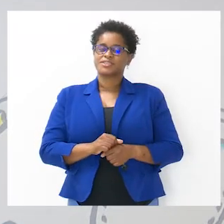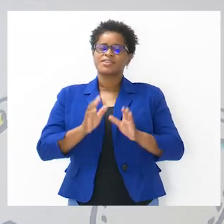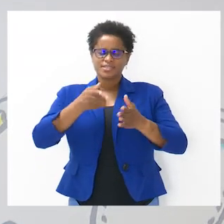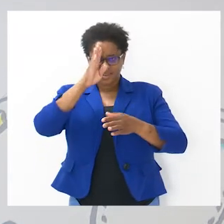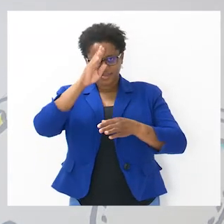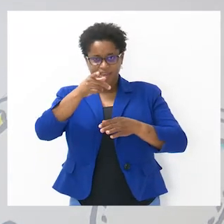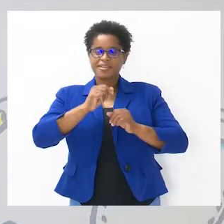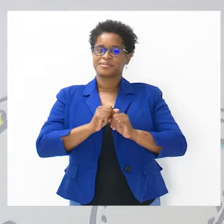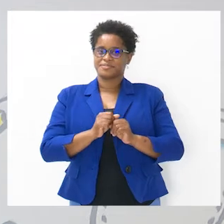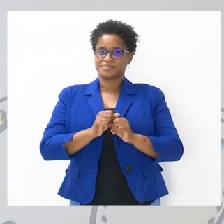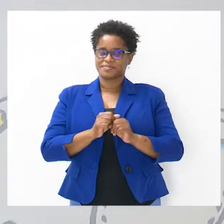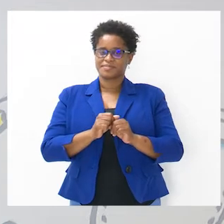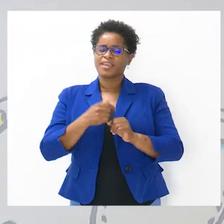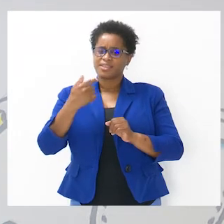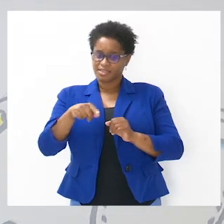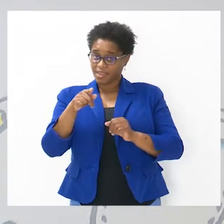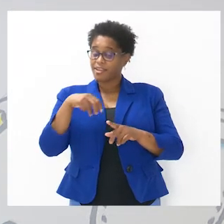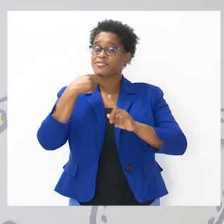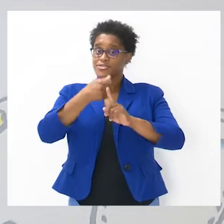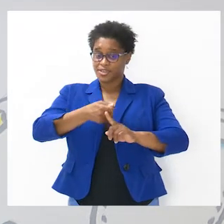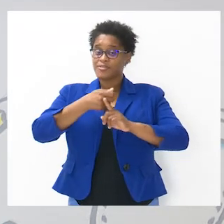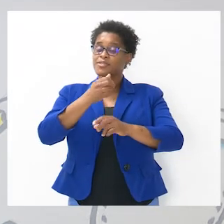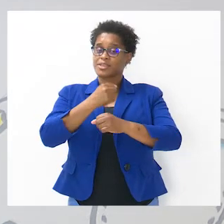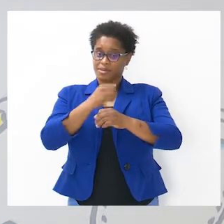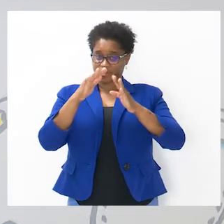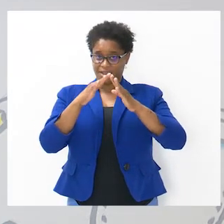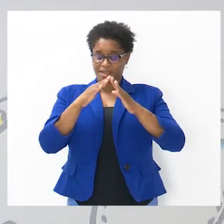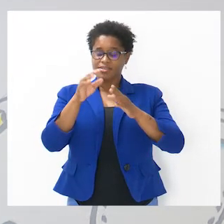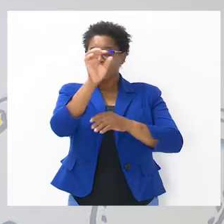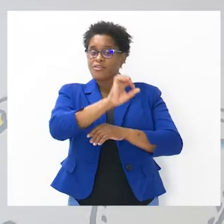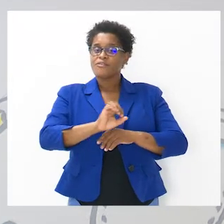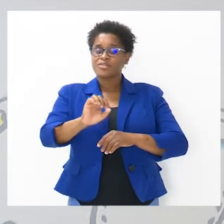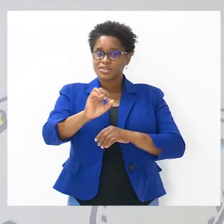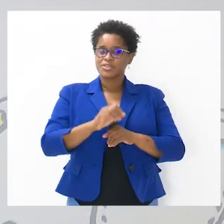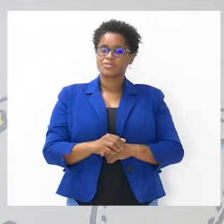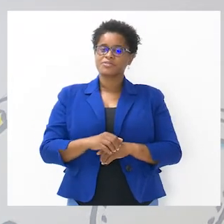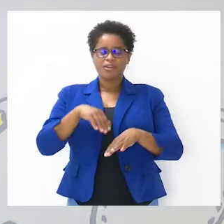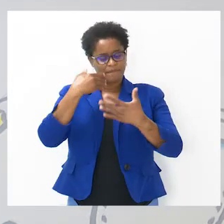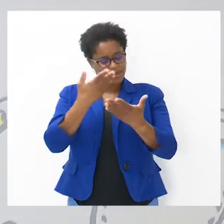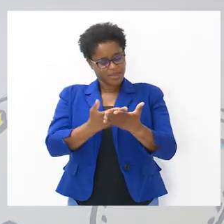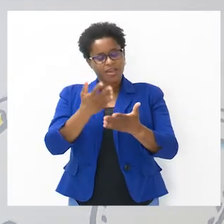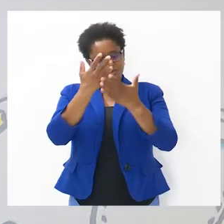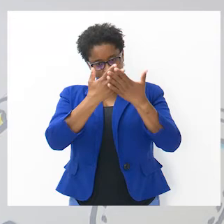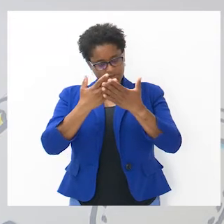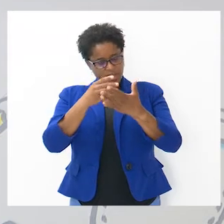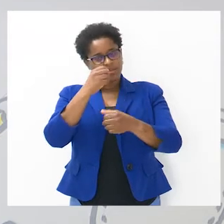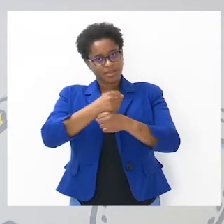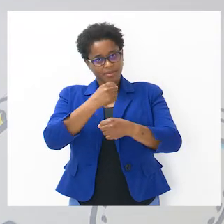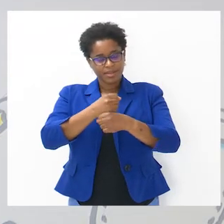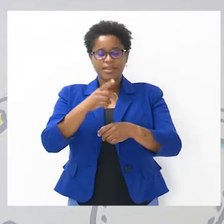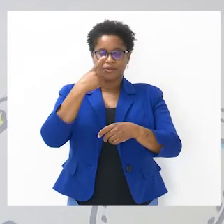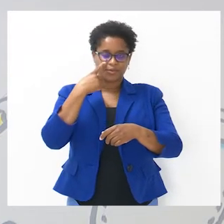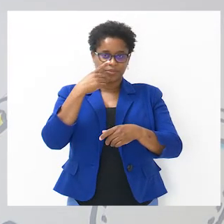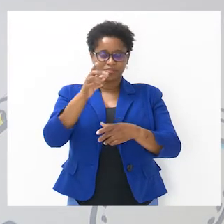Já sabem, tem aquele desafio para casa onde vocês vão aplicar, exercitar o